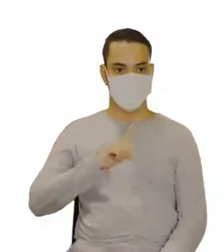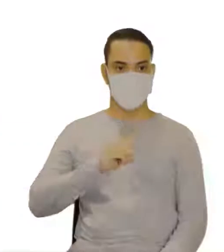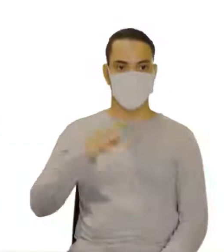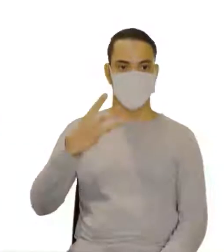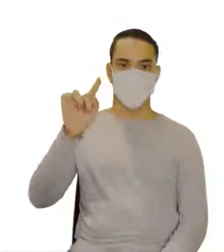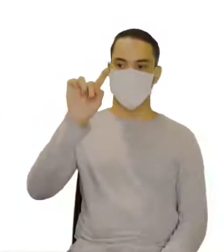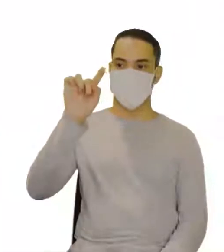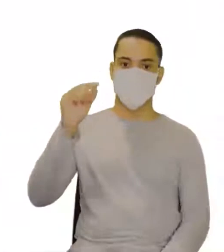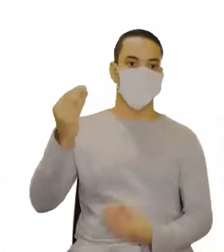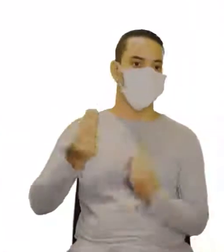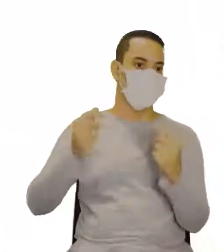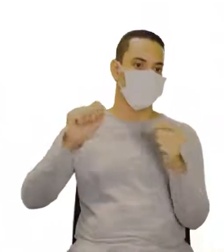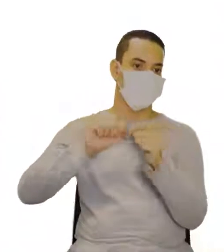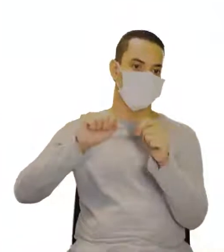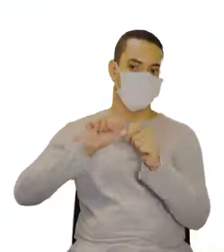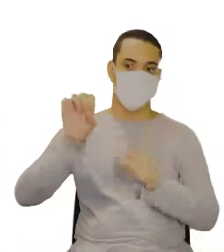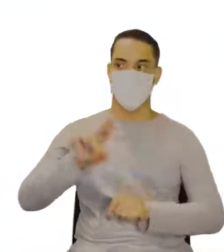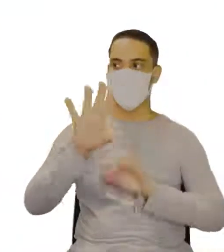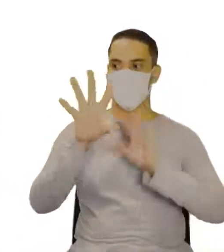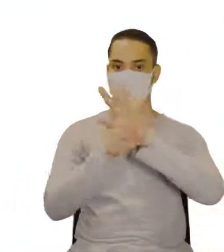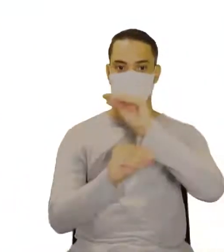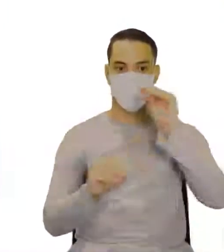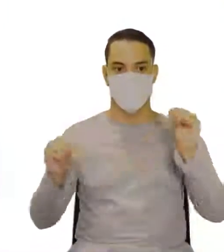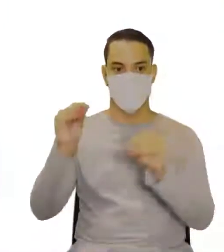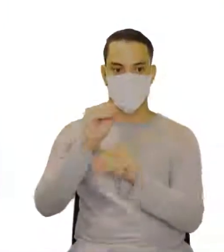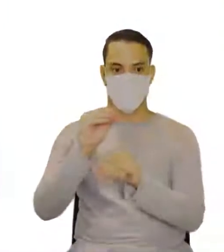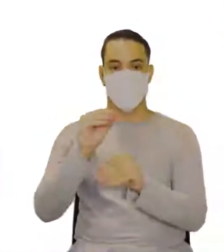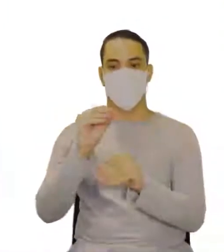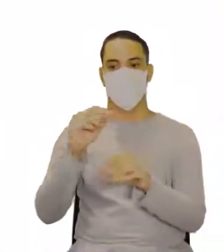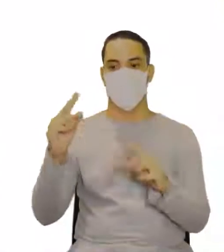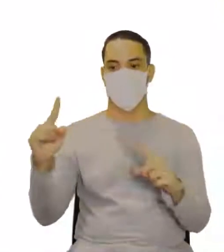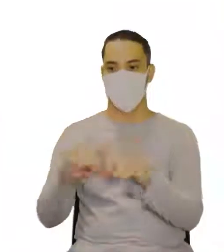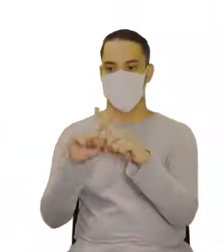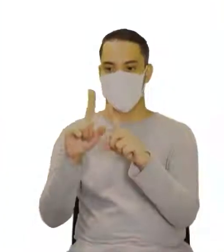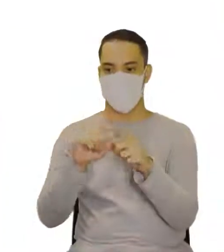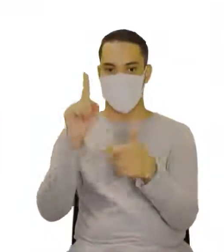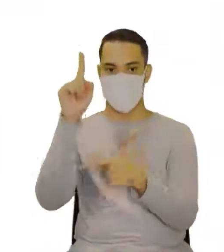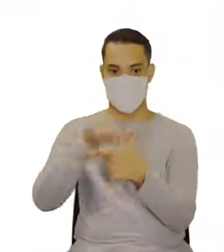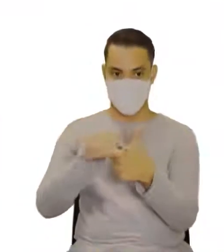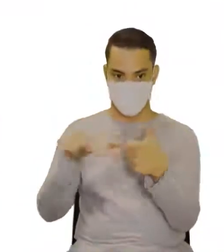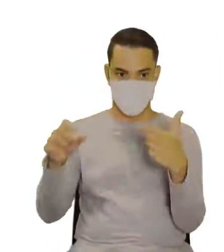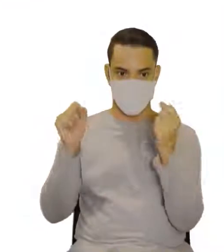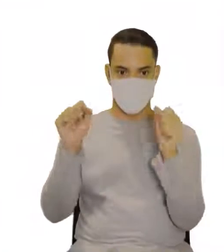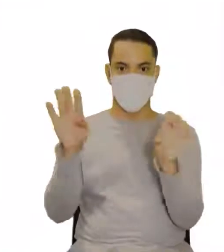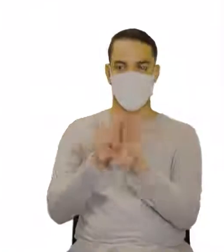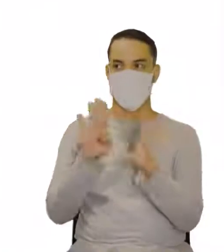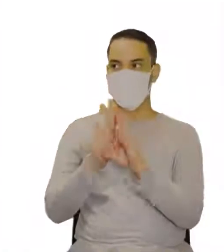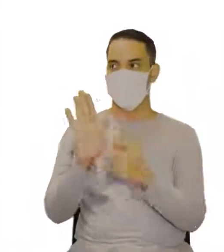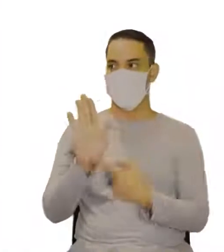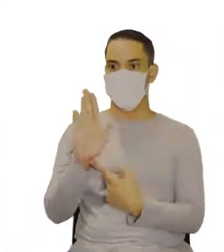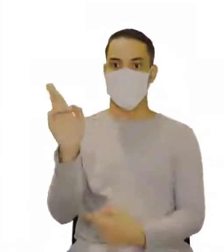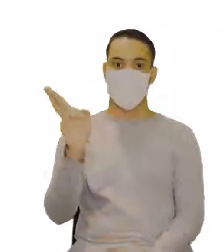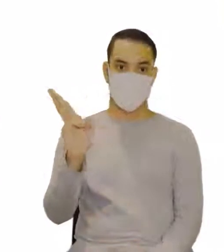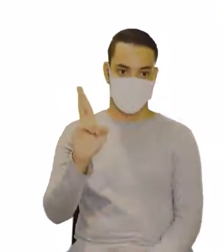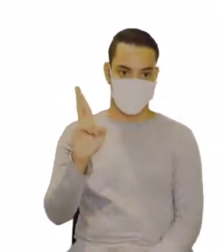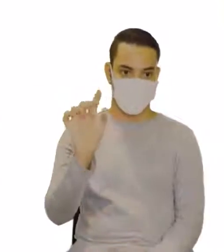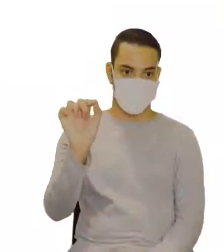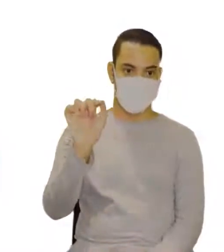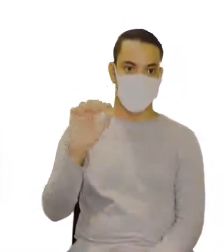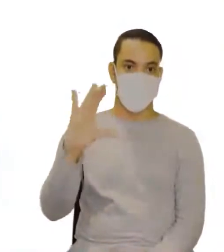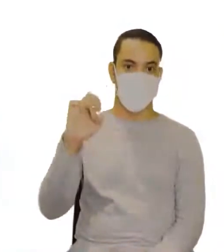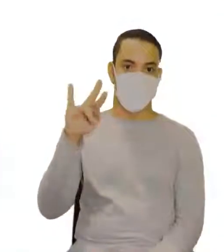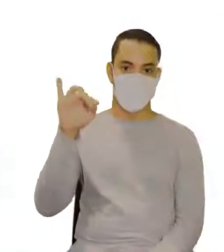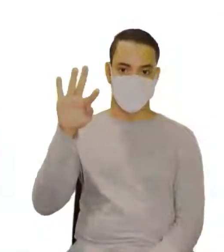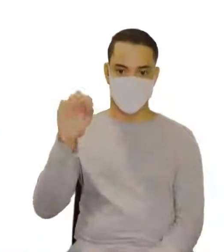ó. Ou se eu passar esse cara que está multiplicando e dividindo, eu também posso ter quem? A corrente, que